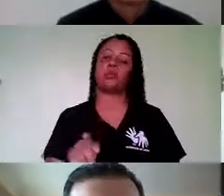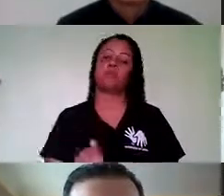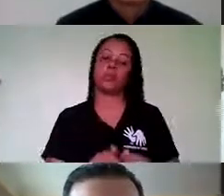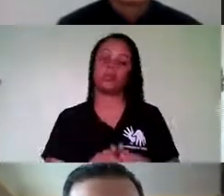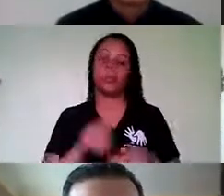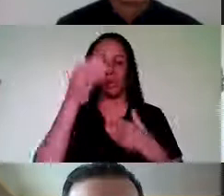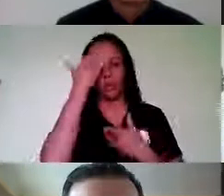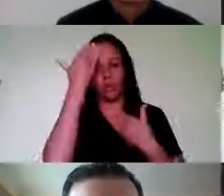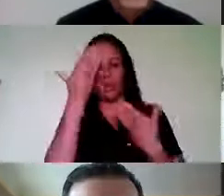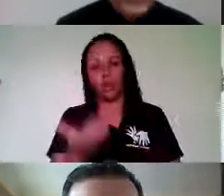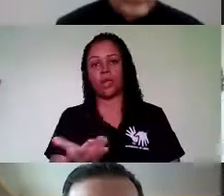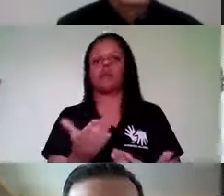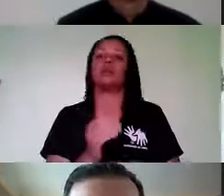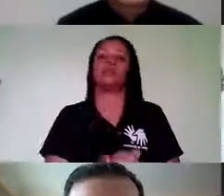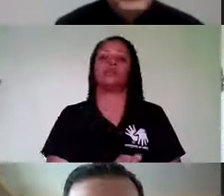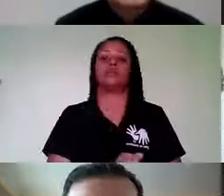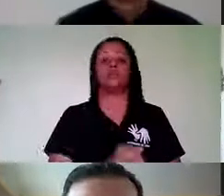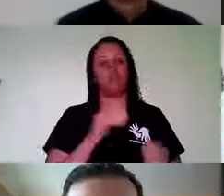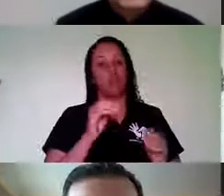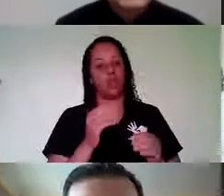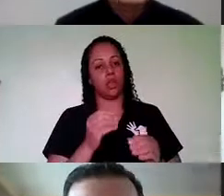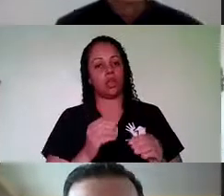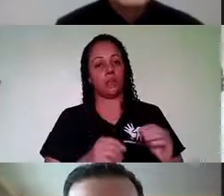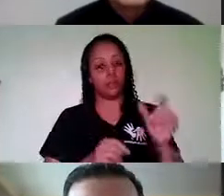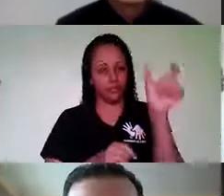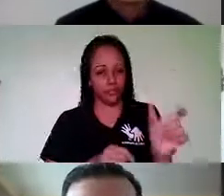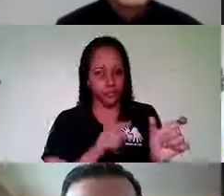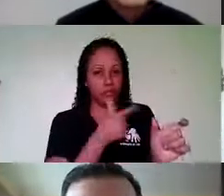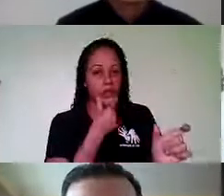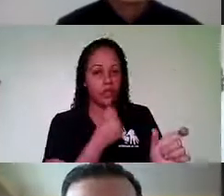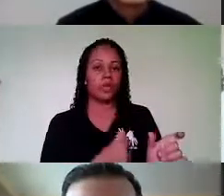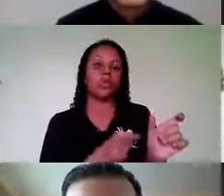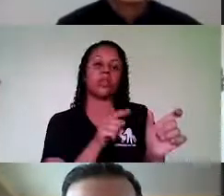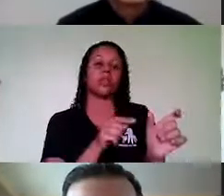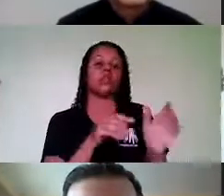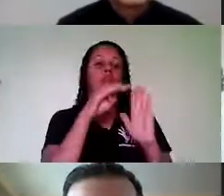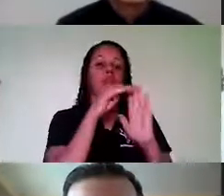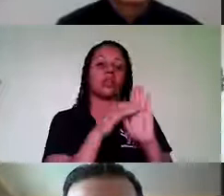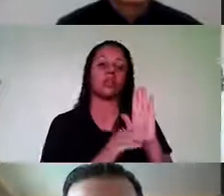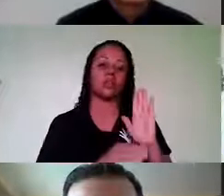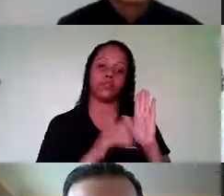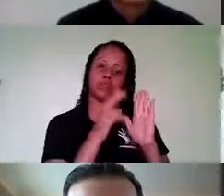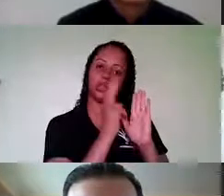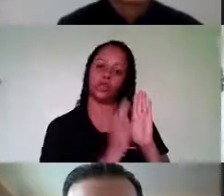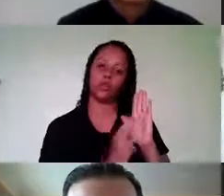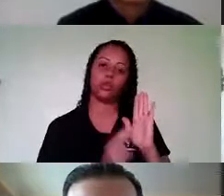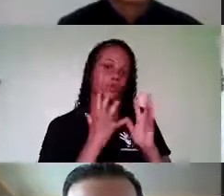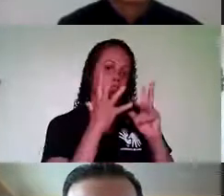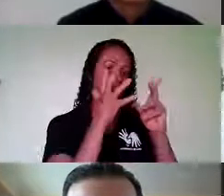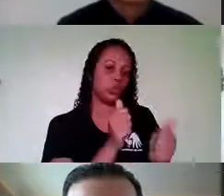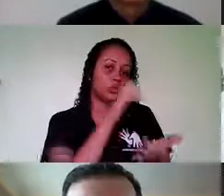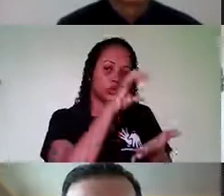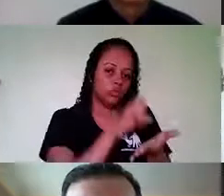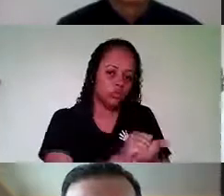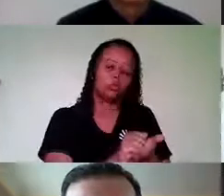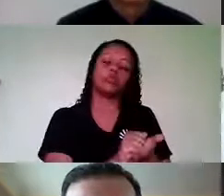O Clemente vai encaminhar aí a lista de todos que se inscreveram, de todos que estiveram aqui, e a ideia é que a gente possa contribuir